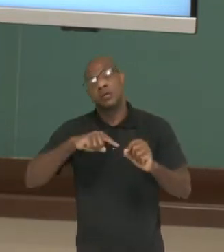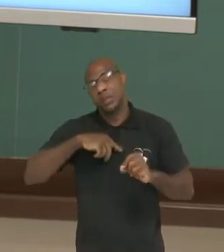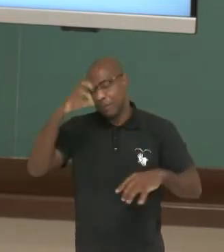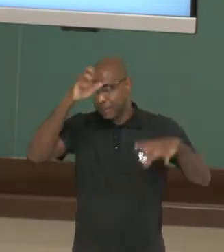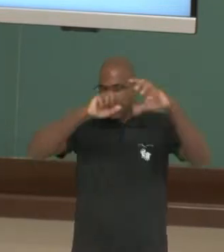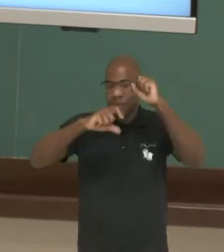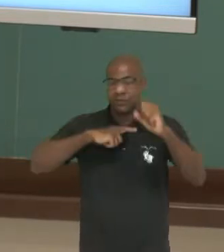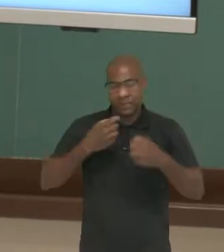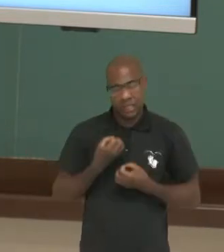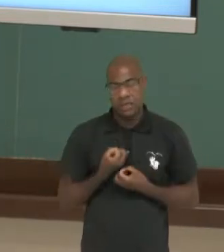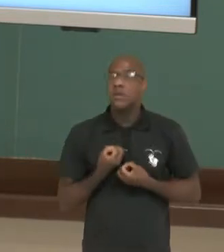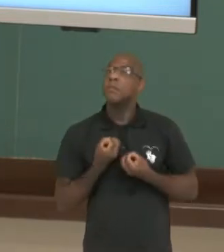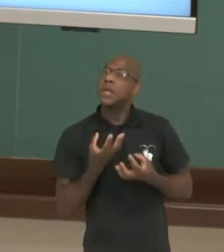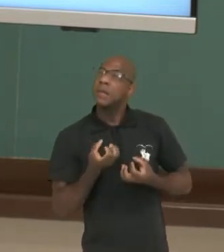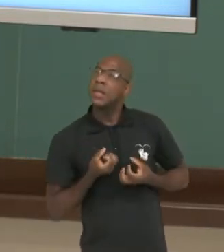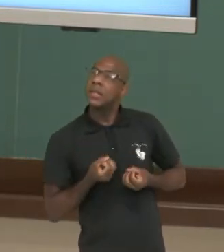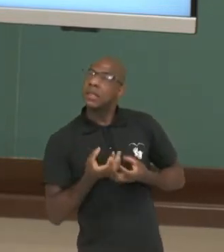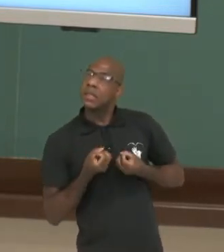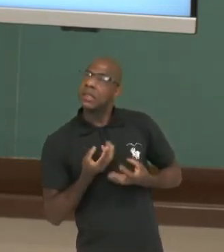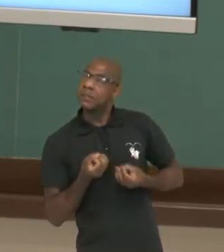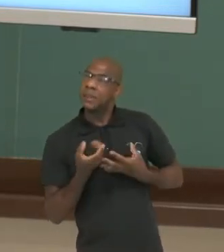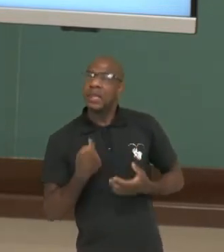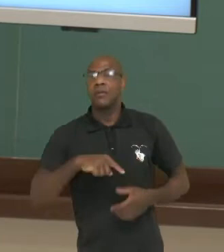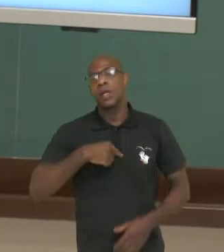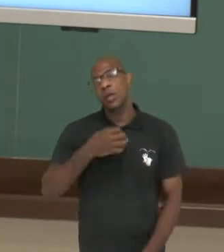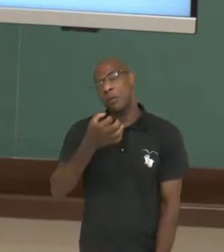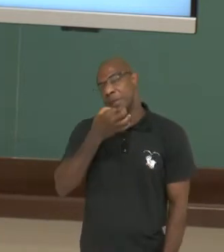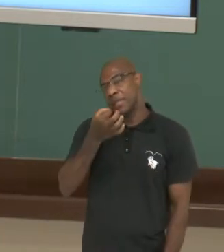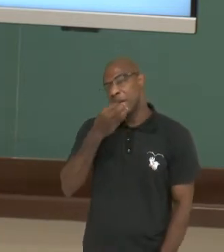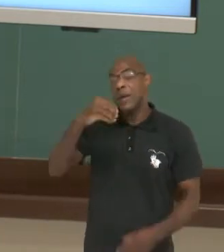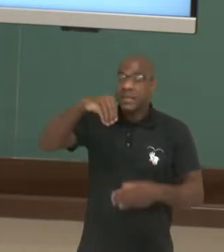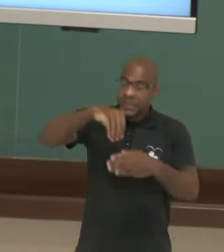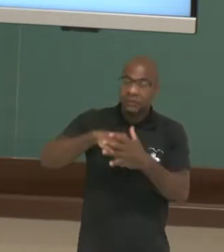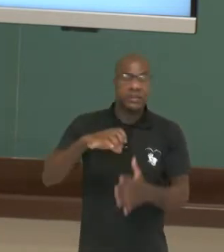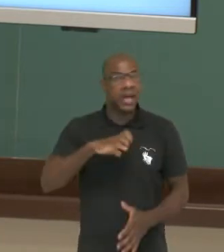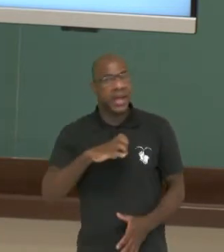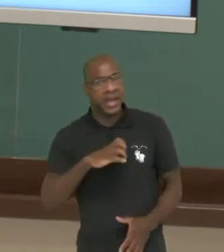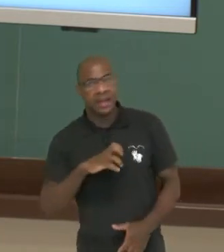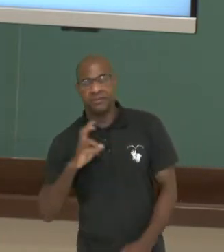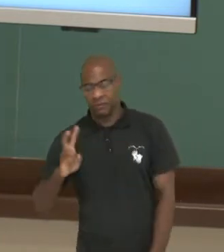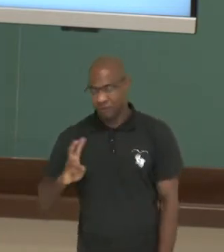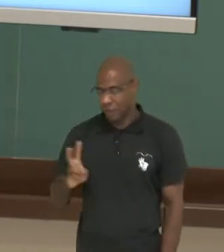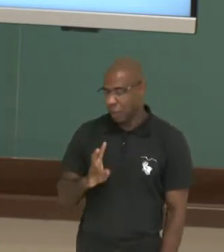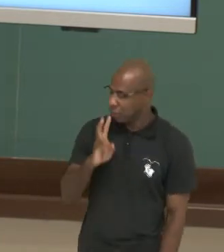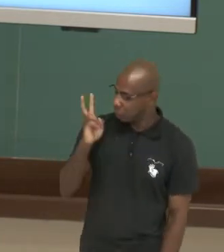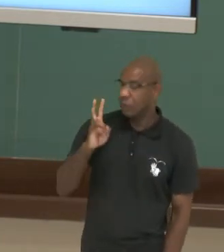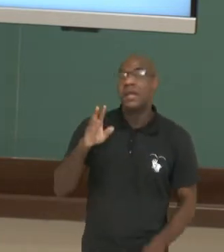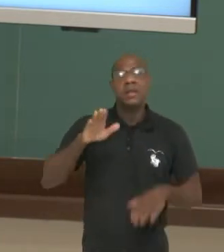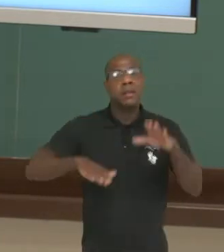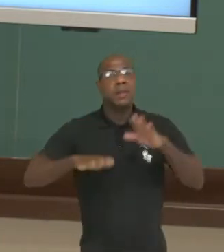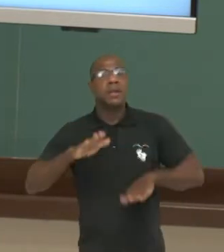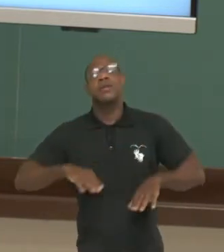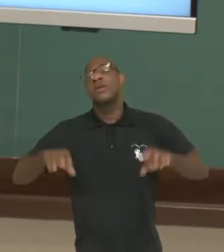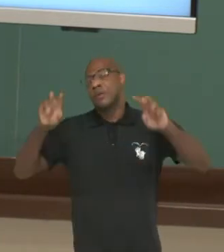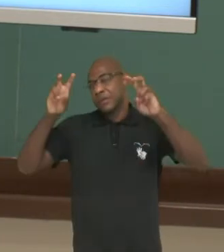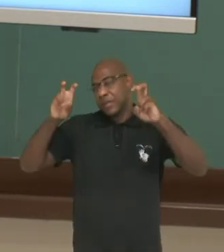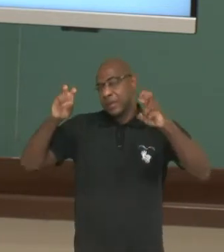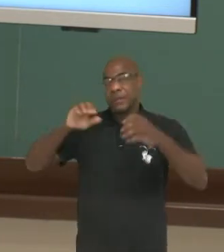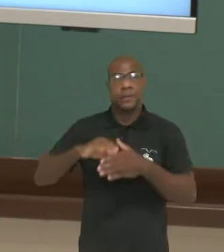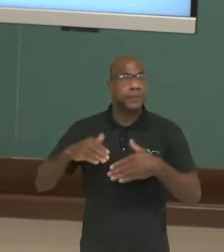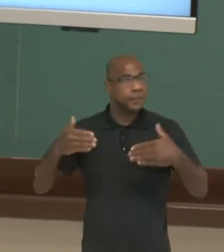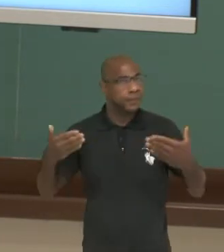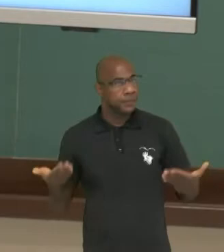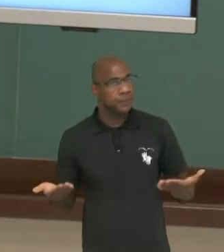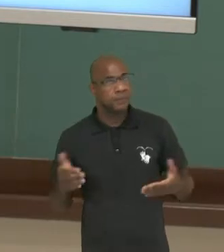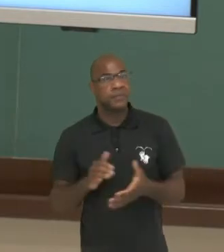nossas crenças, valores, os nossos princípios éticos e morais a respeito de um determinado assunto, de um determinado tema. Então,